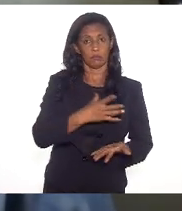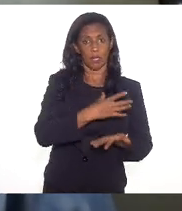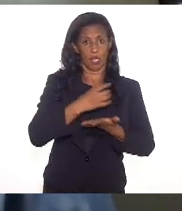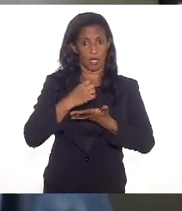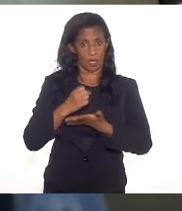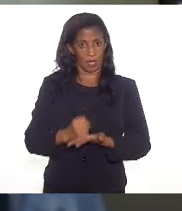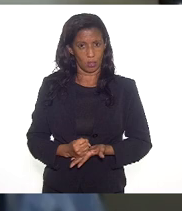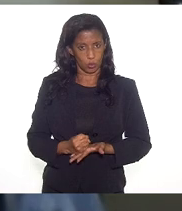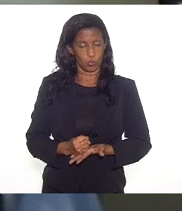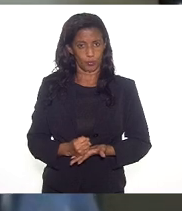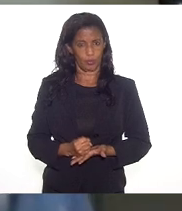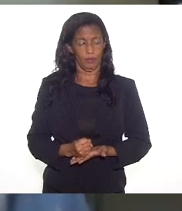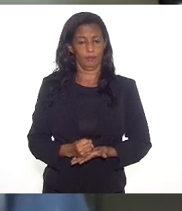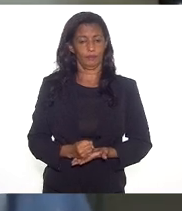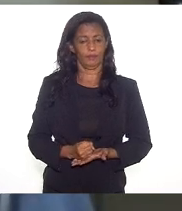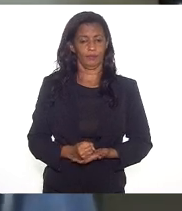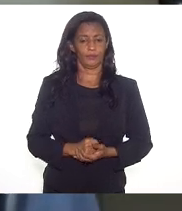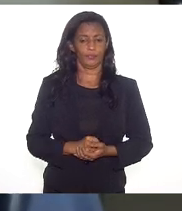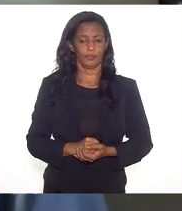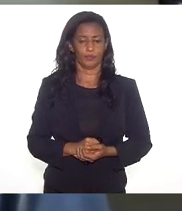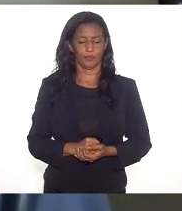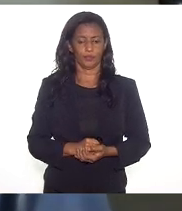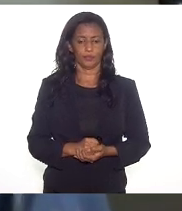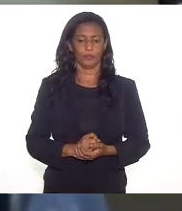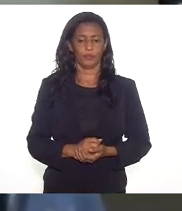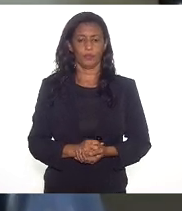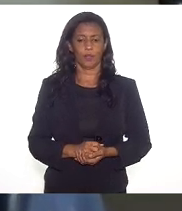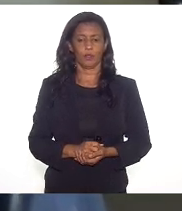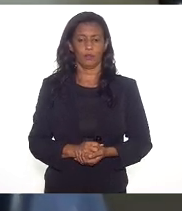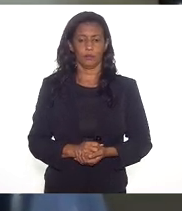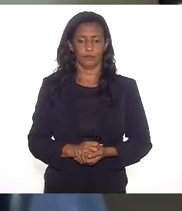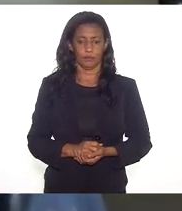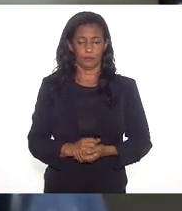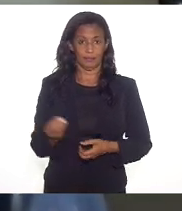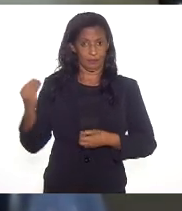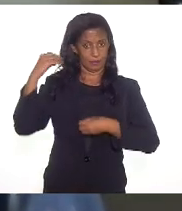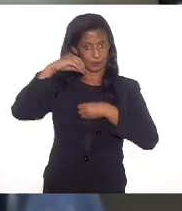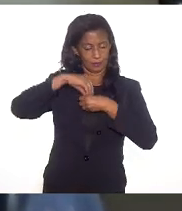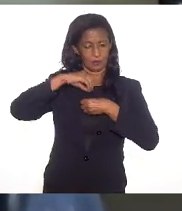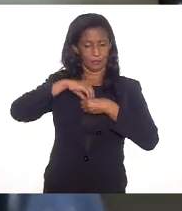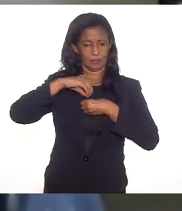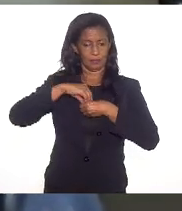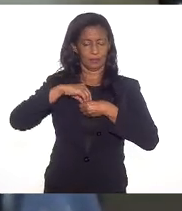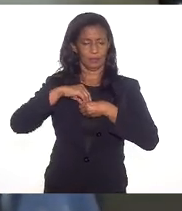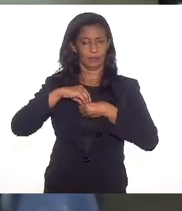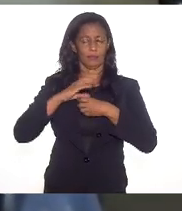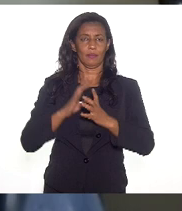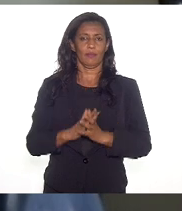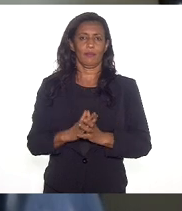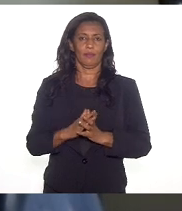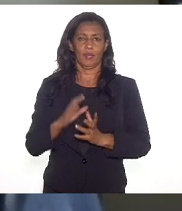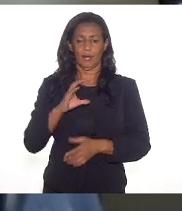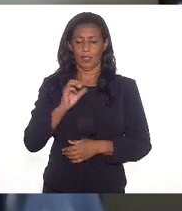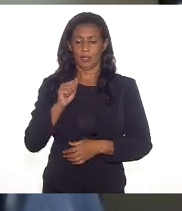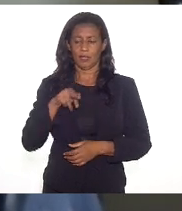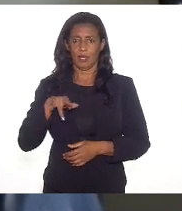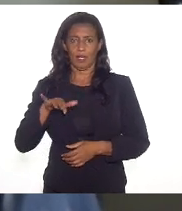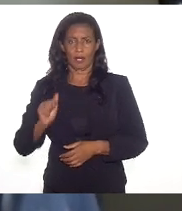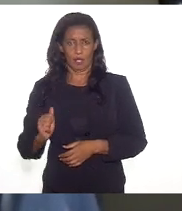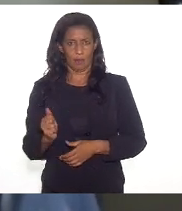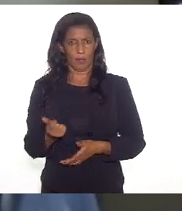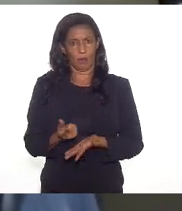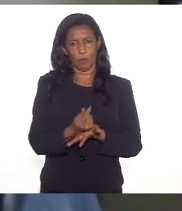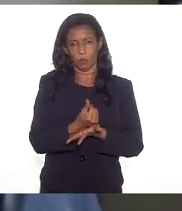da Câmara de Compensação Tarifária. E dentro dessa Câmara de Compensação